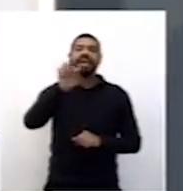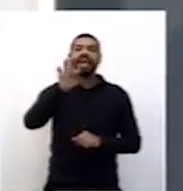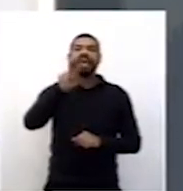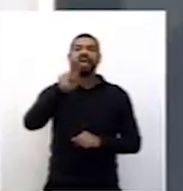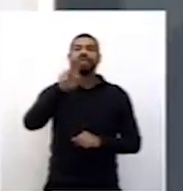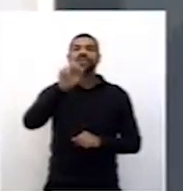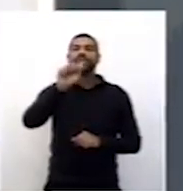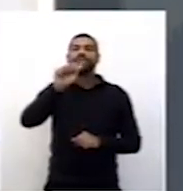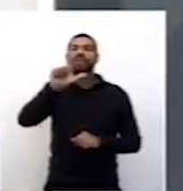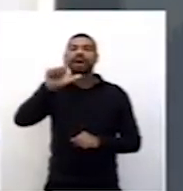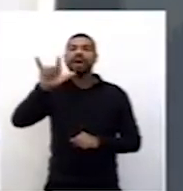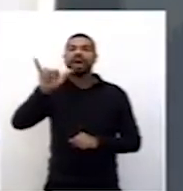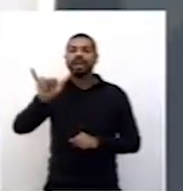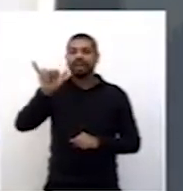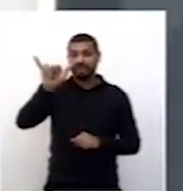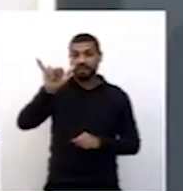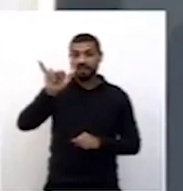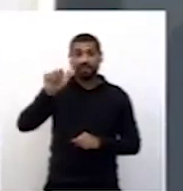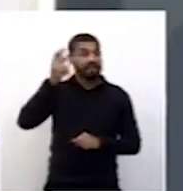Aqui tem um